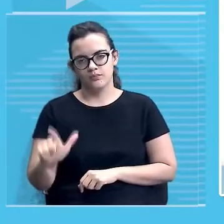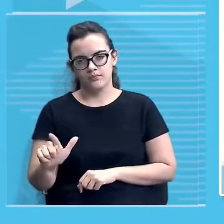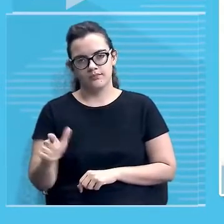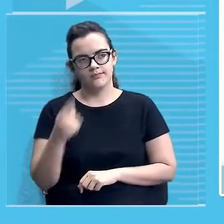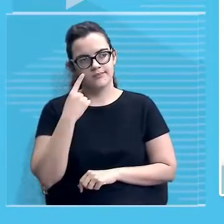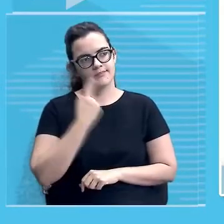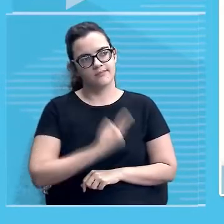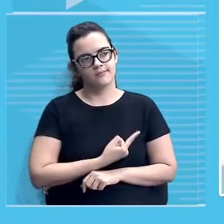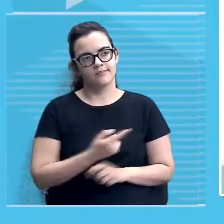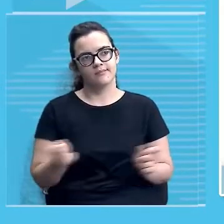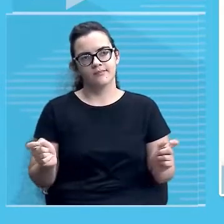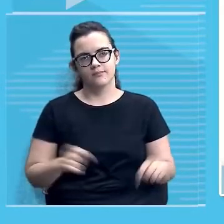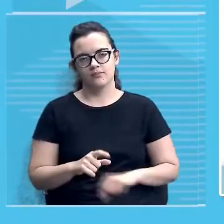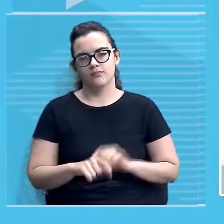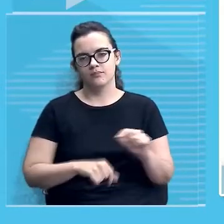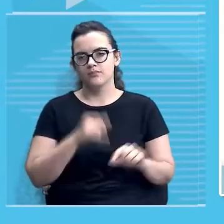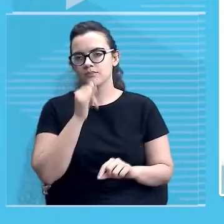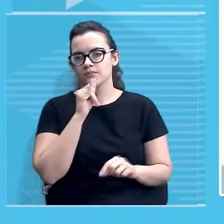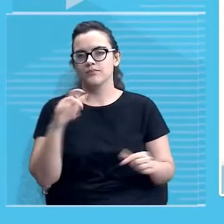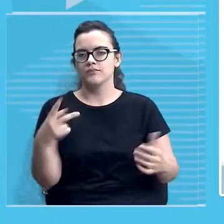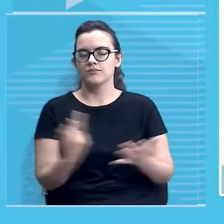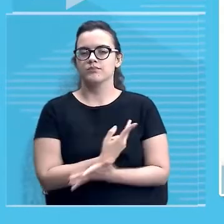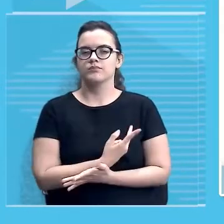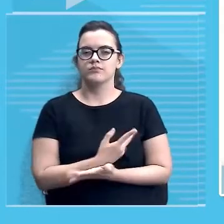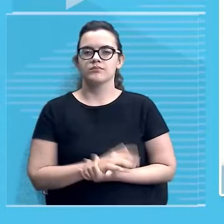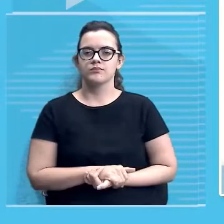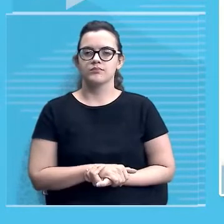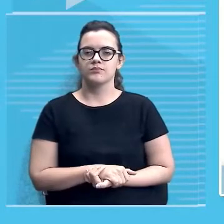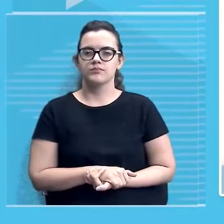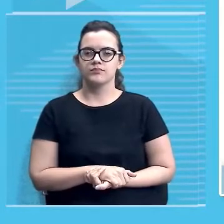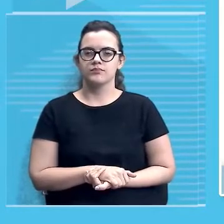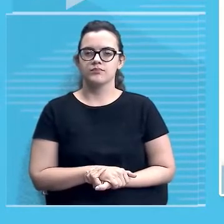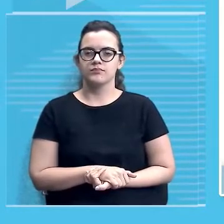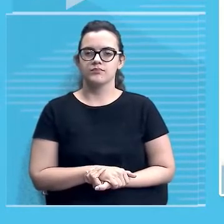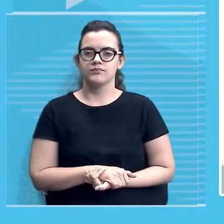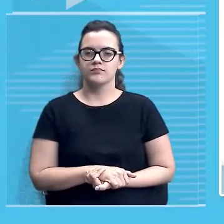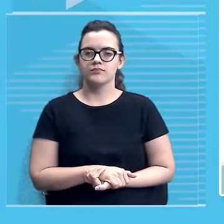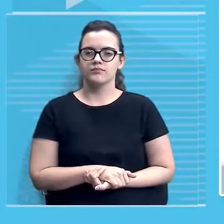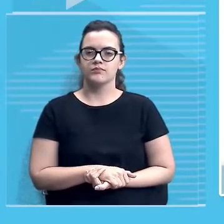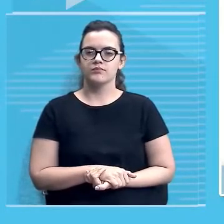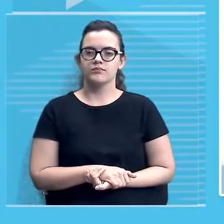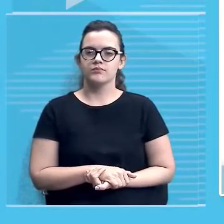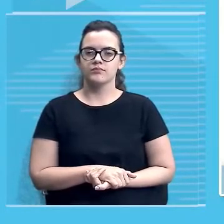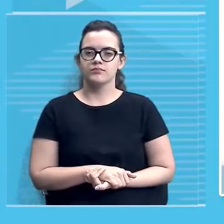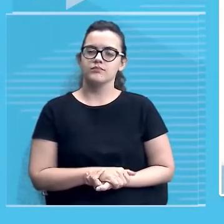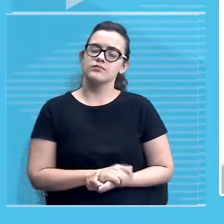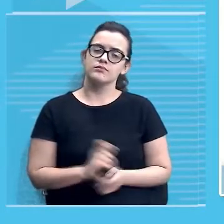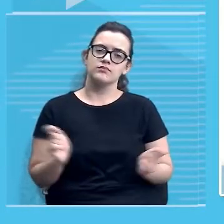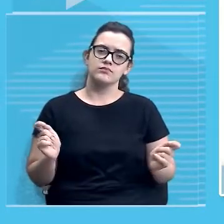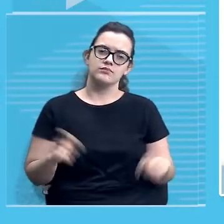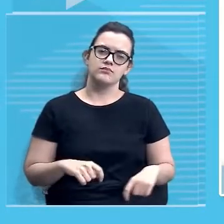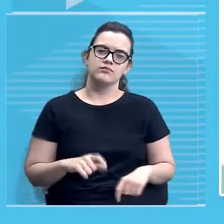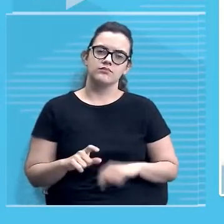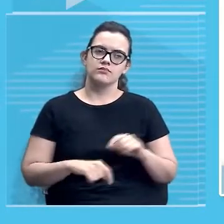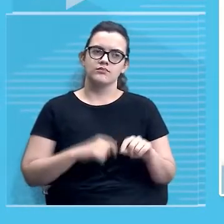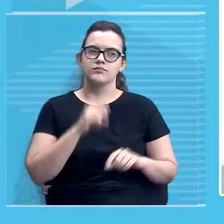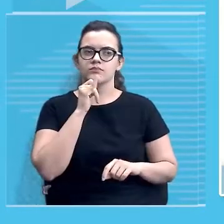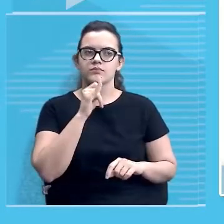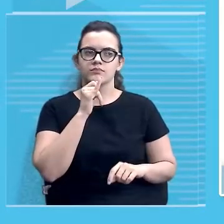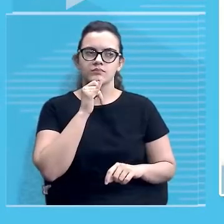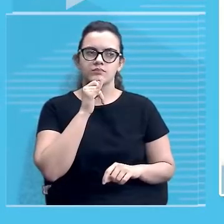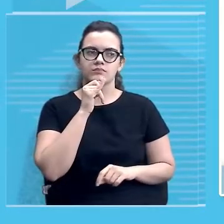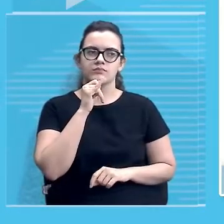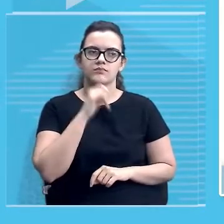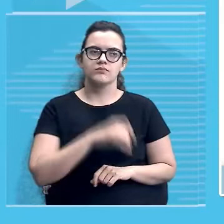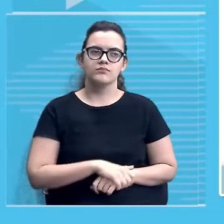Pode haver alguma situação que eu tenha que alterar a unidade no meio do processo.